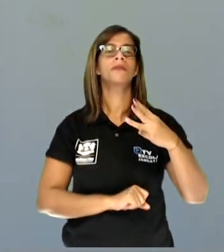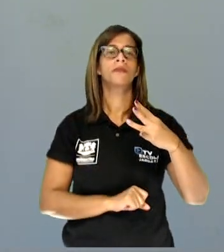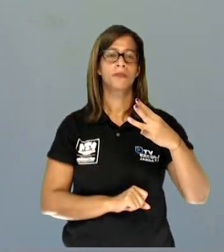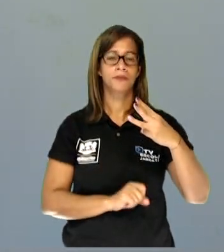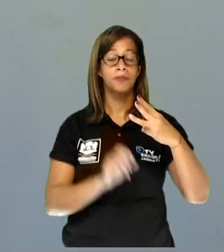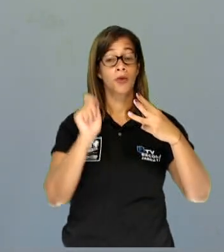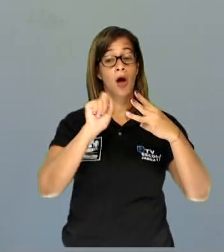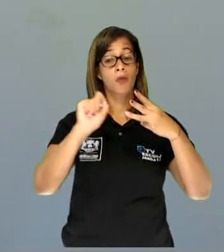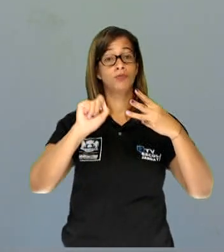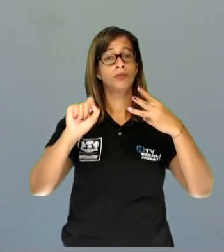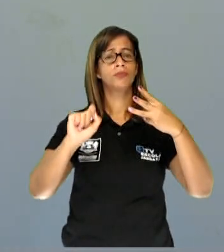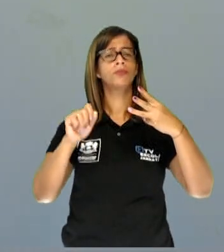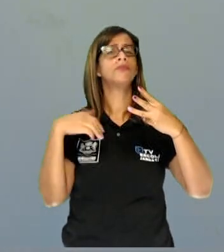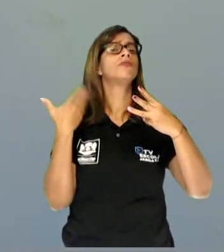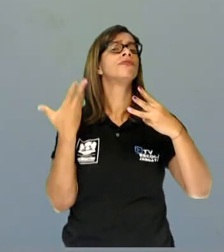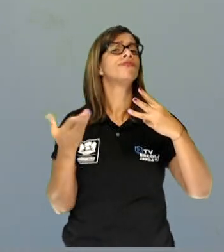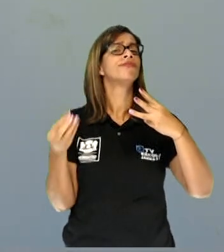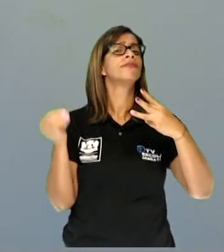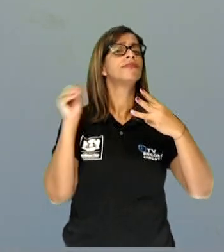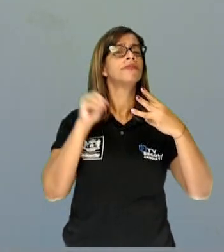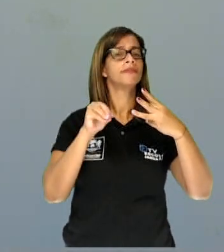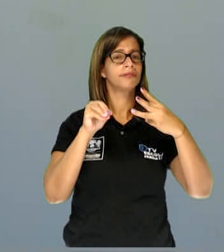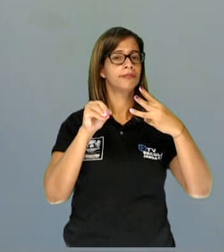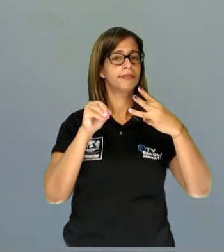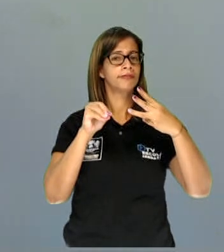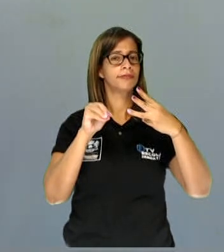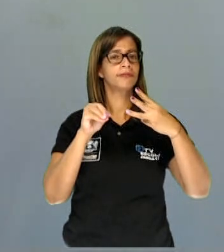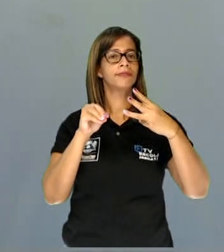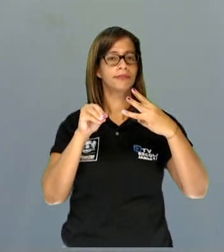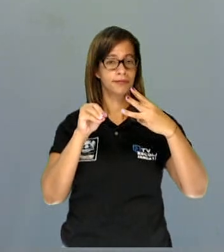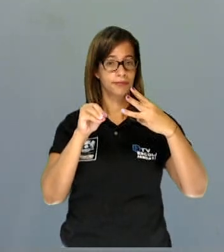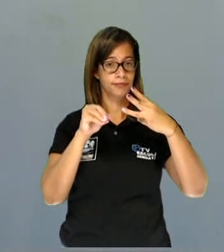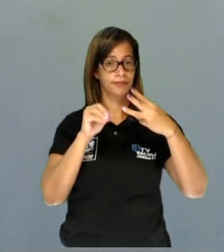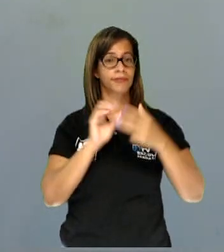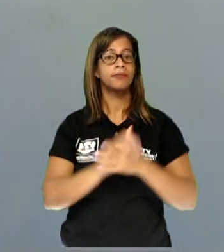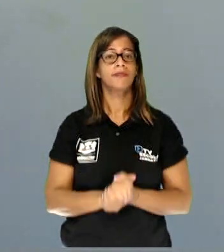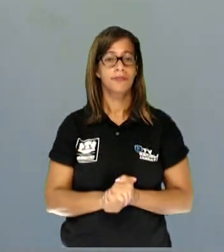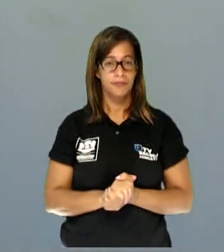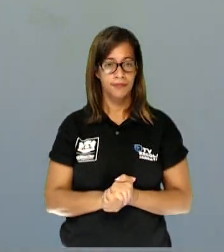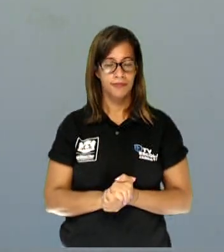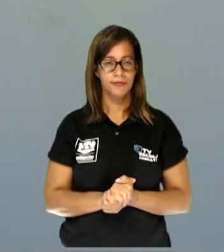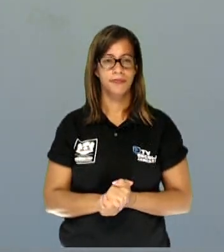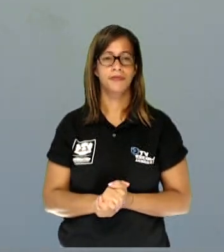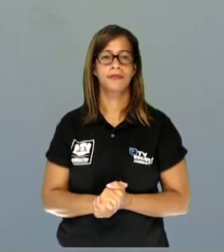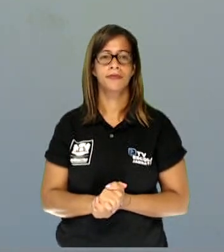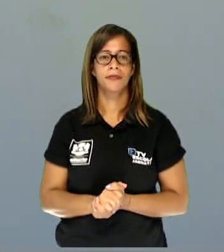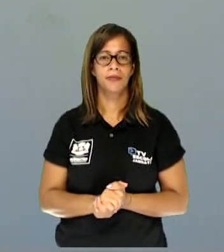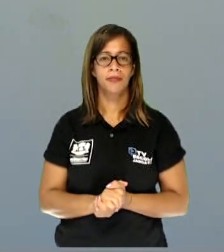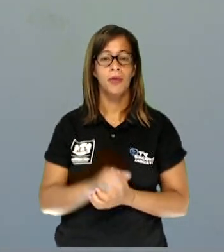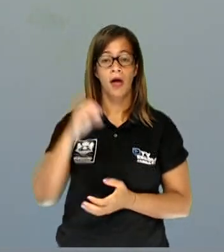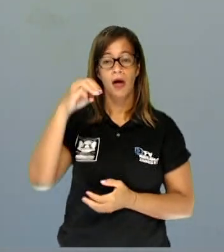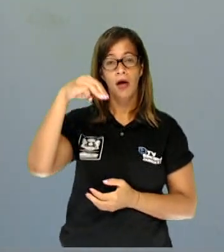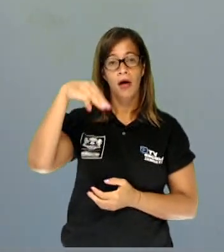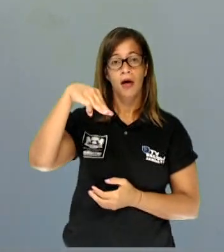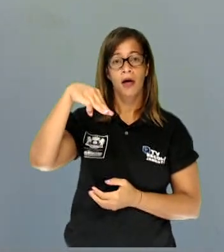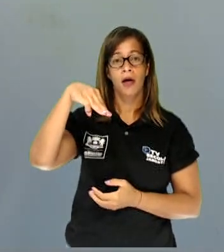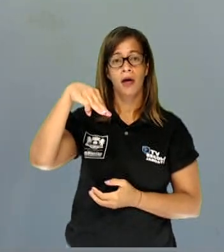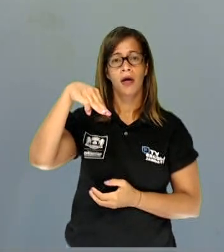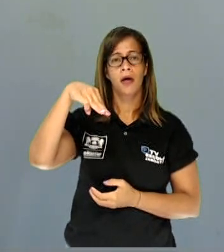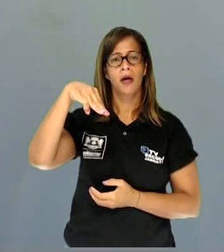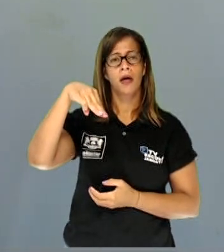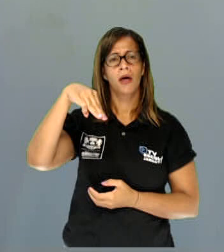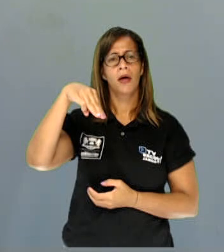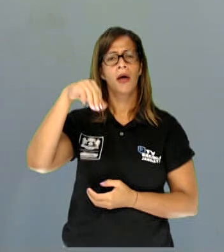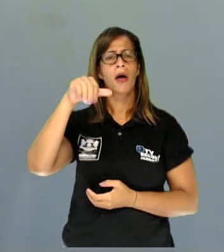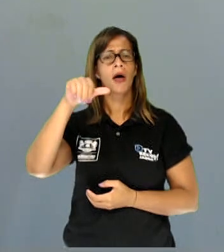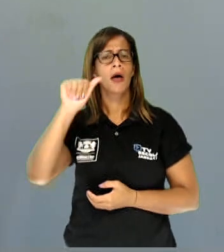Vamos escrever agora a palavra macaco usando a letrinha A da barata. Ma, ma. O que é que